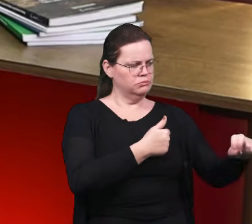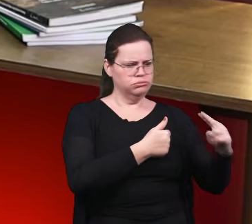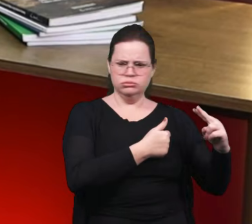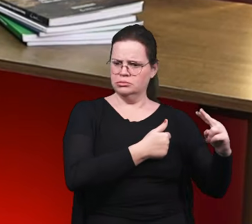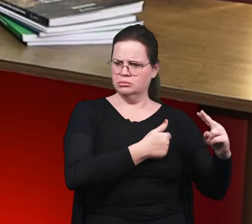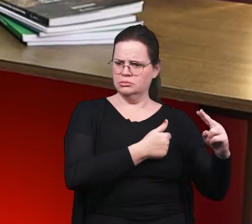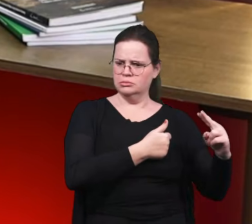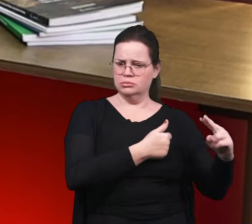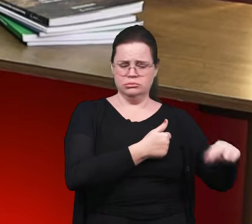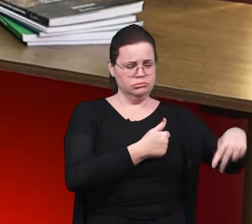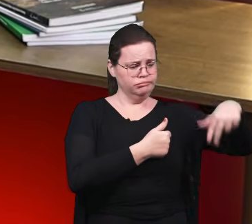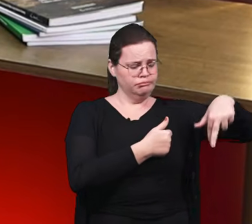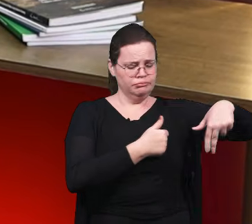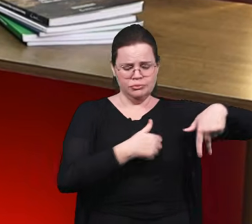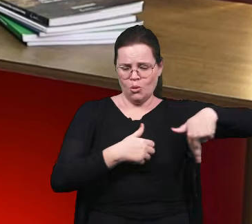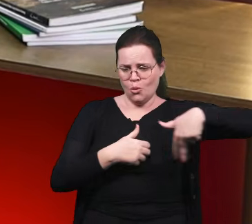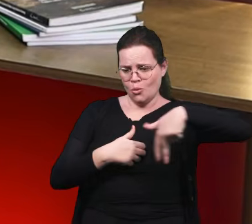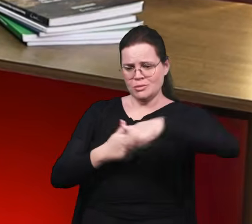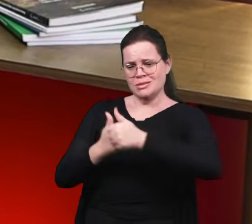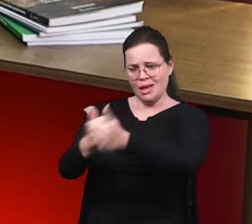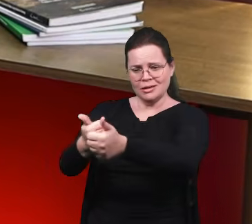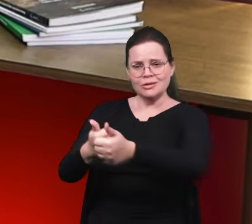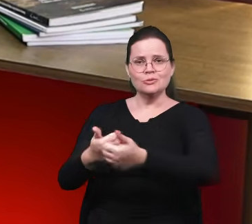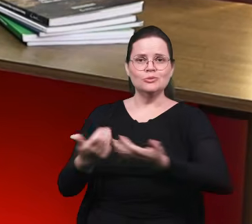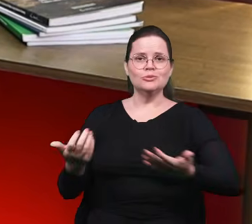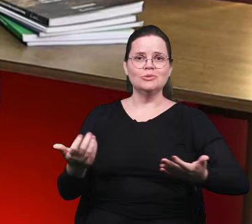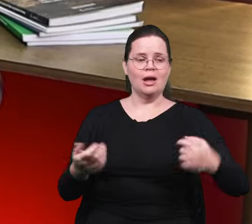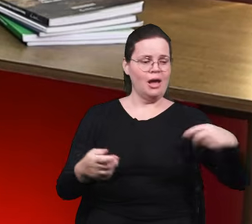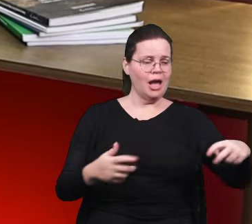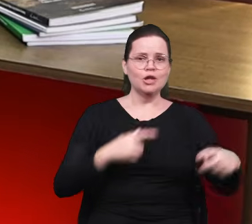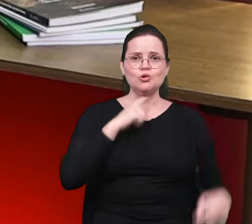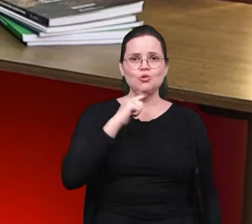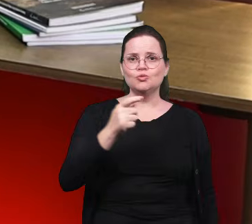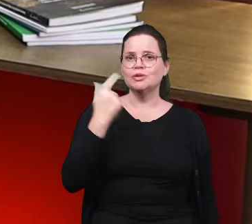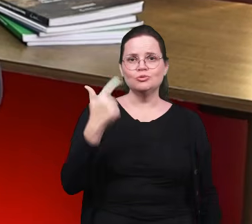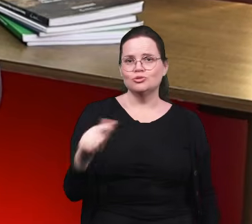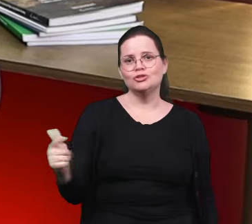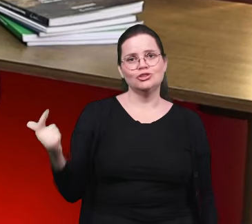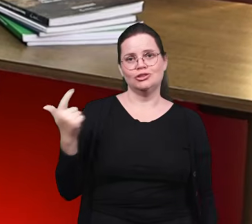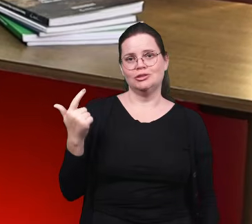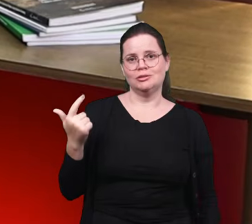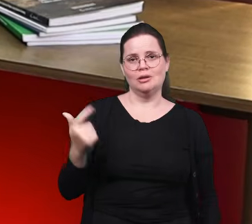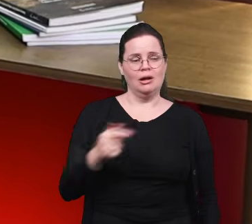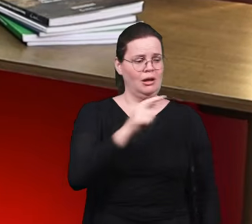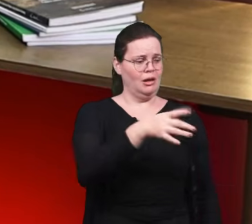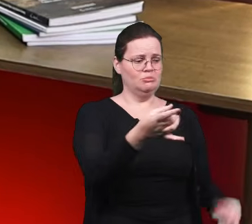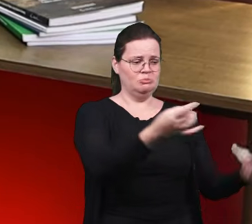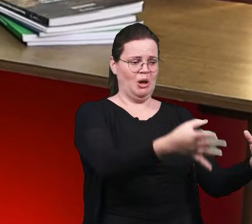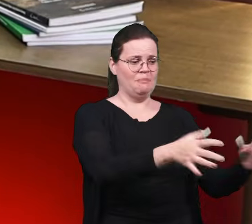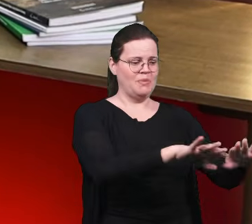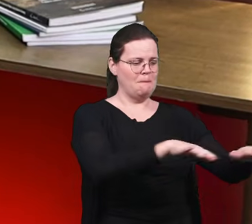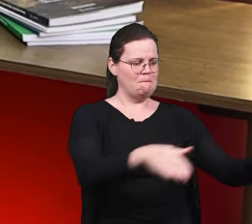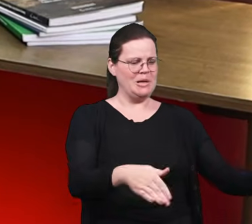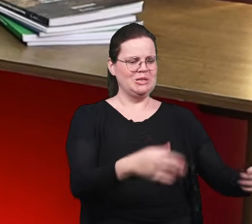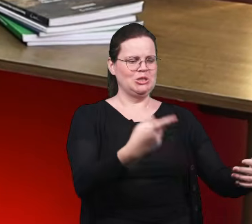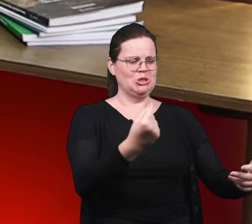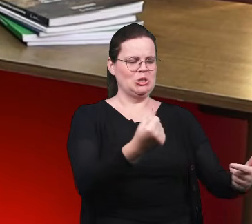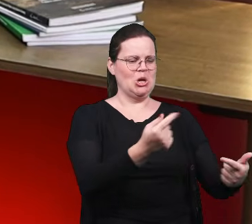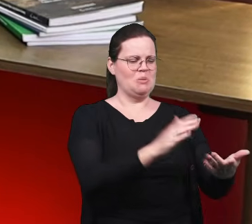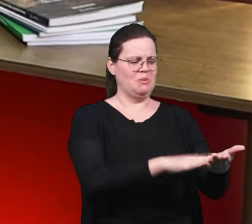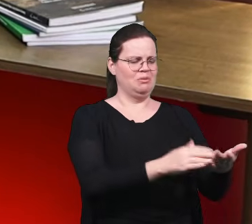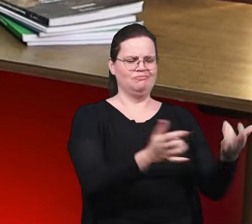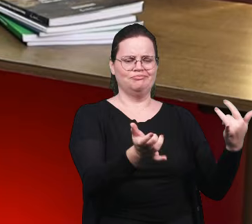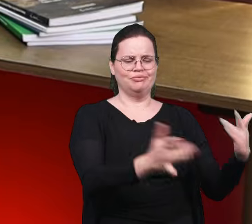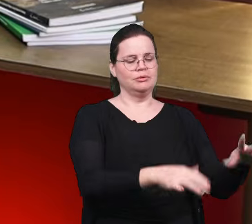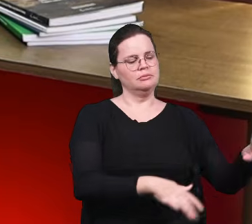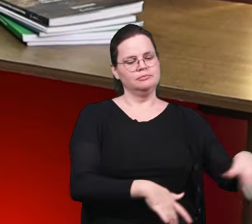do Senhor, inconfundível, e ele tomou uma decisão. Ele deixou tudo e seguiu a Jesus. Sim.